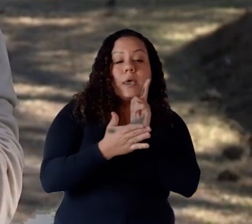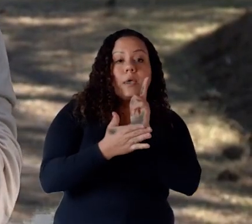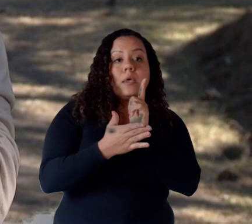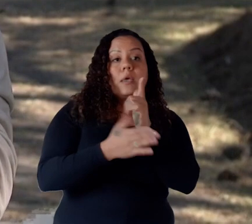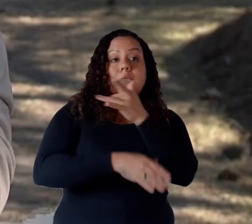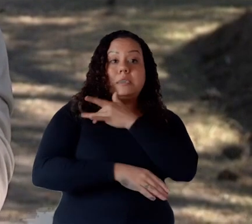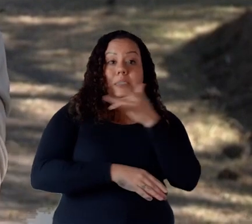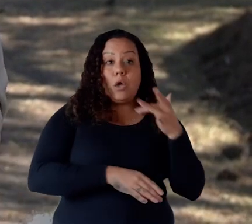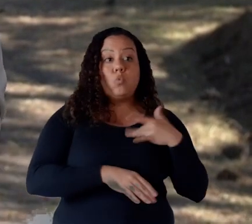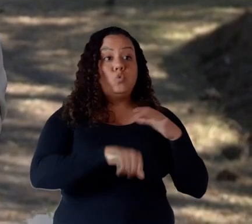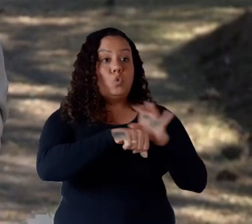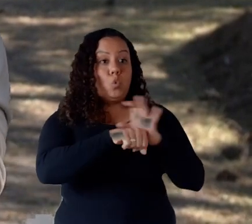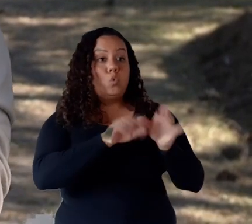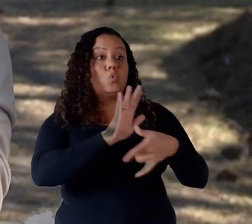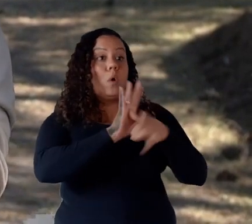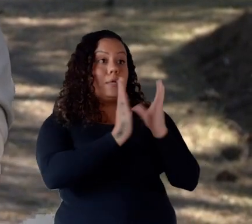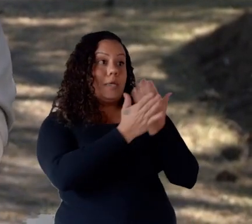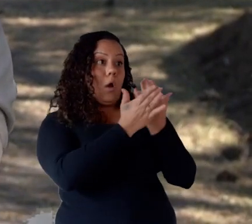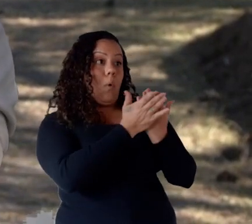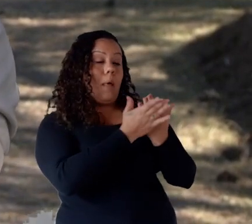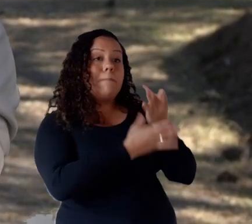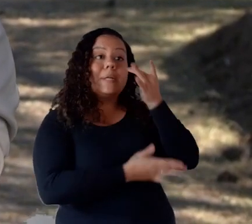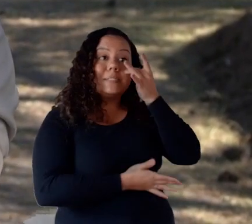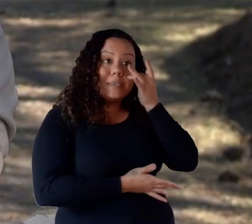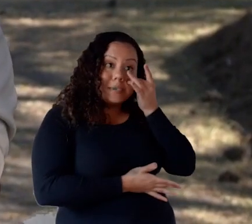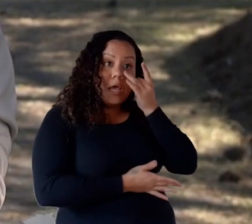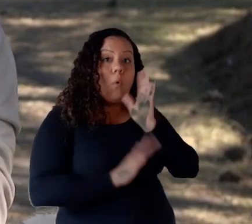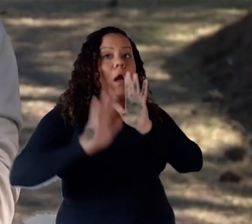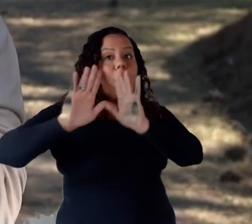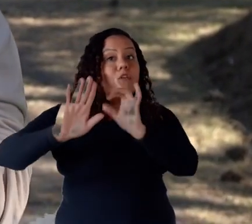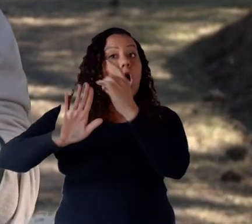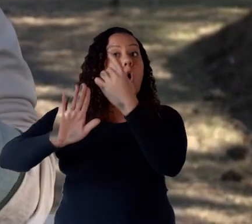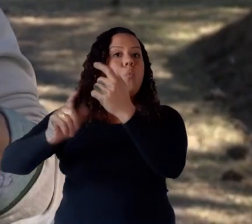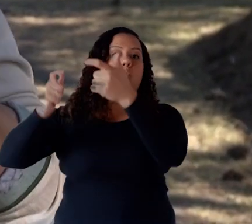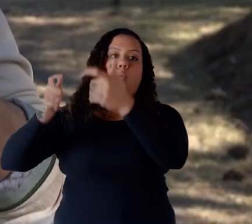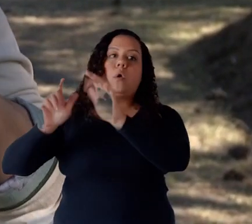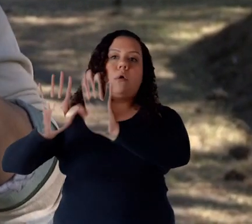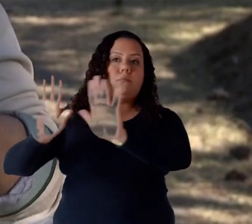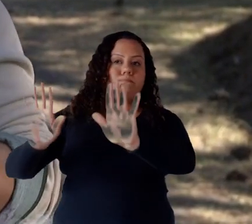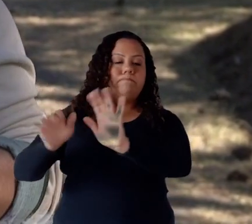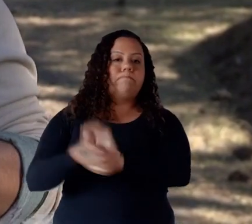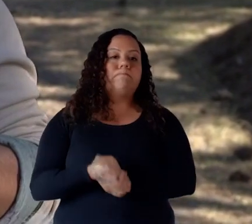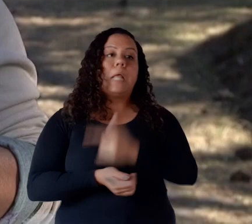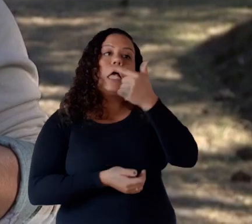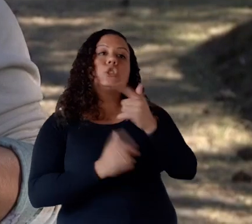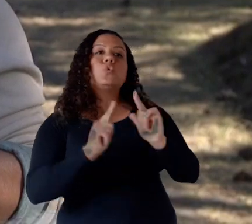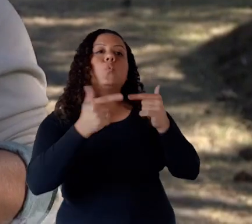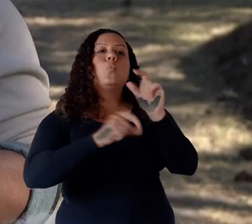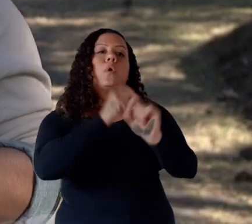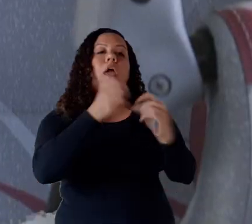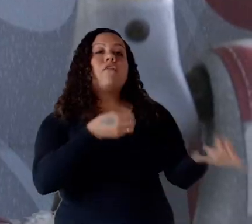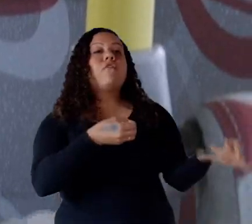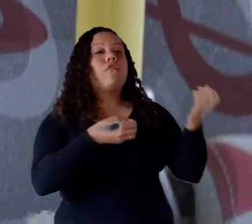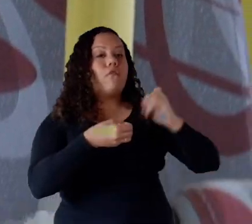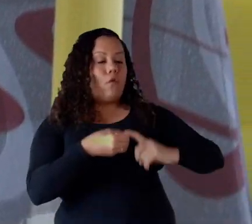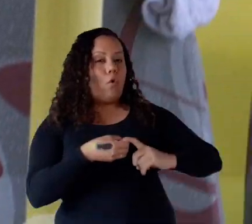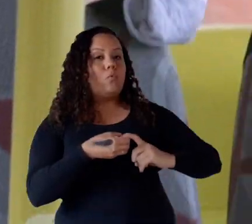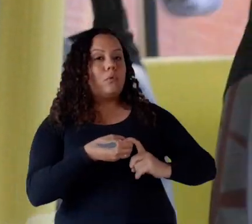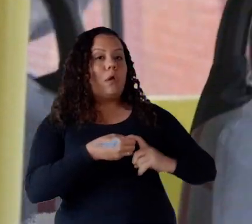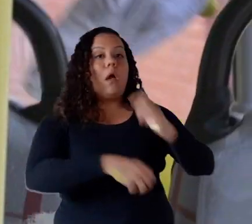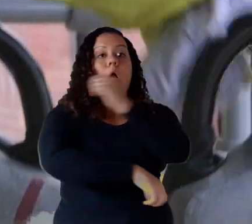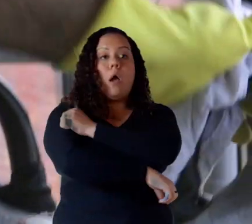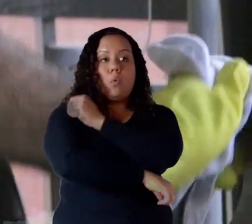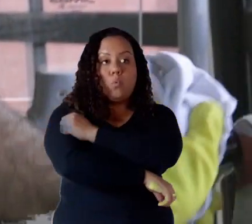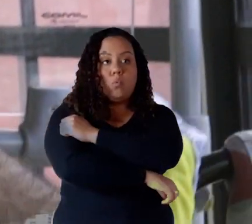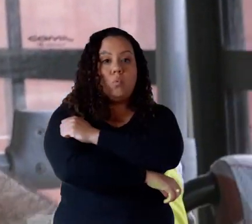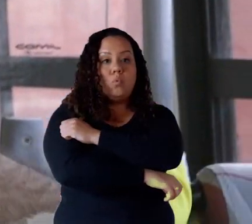estudantes dos cursos de saúde que estavam tendo aulas presenciais ficassem em um determinado bloco. A segunda